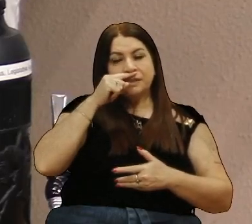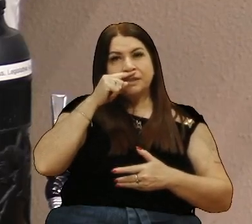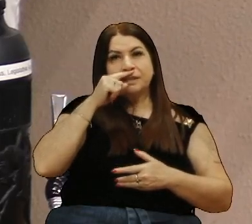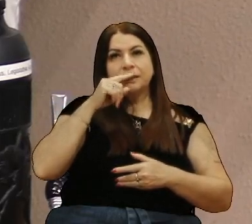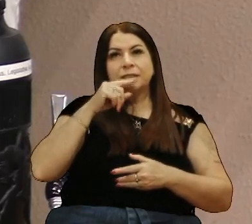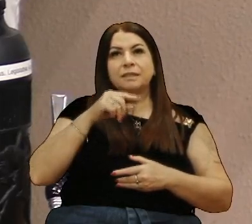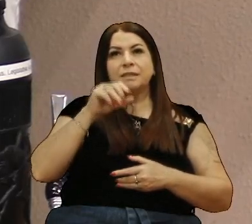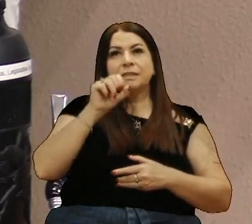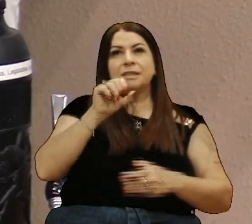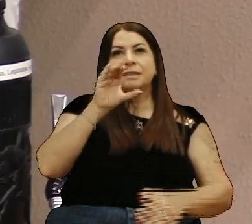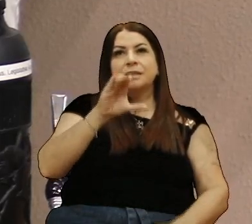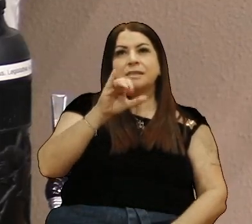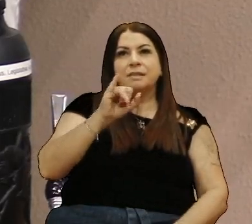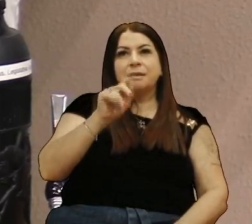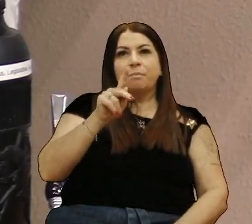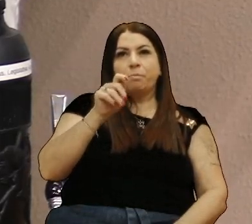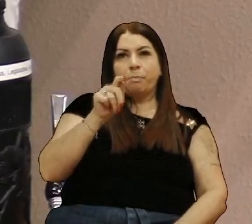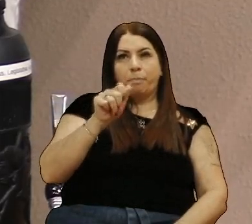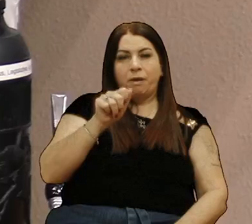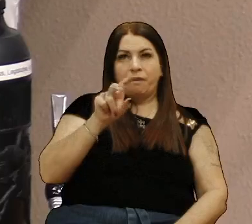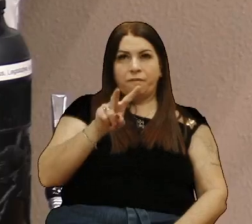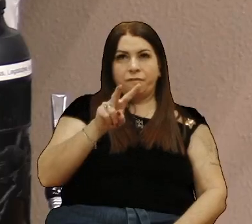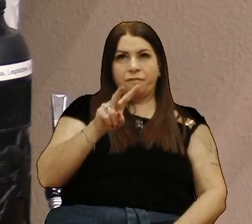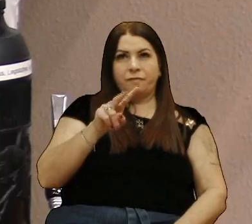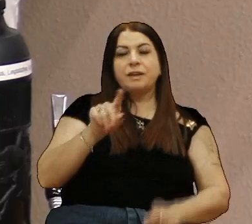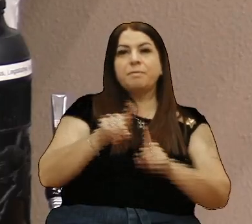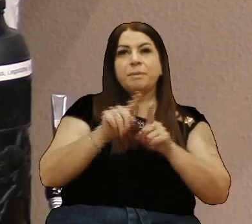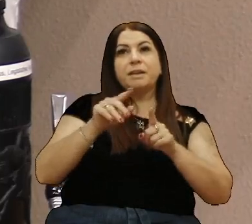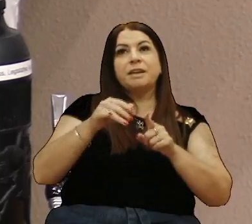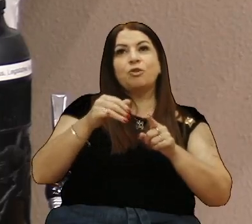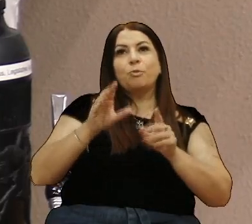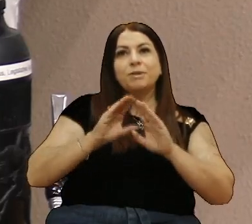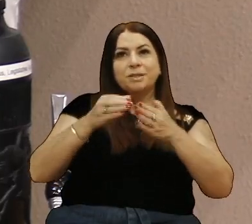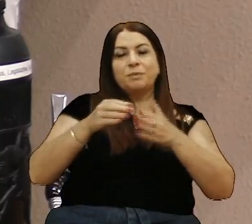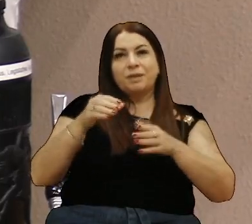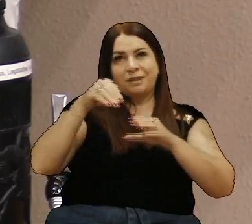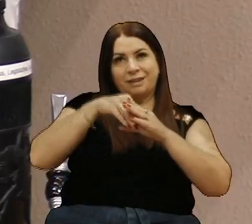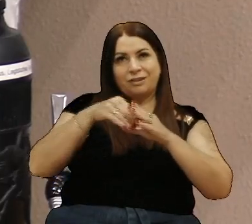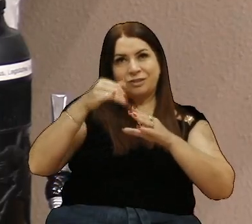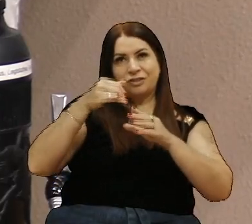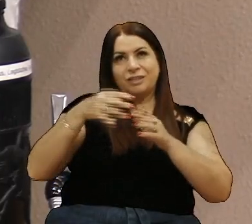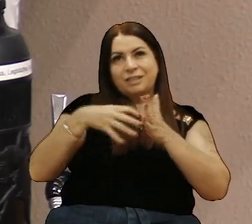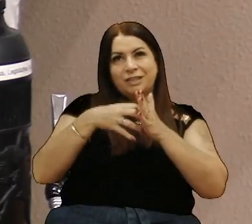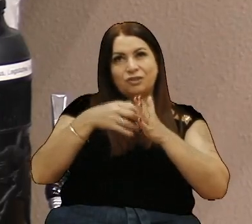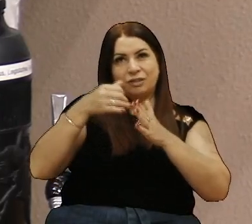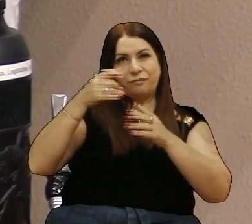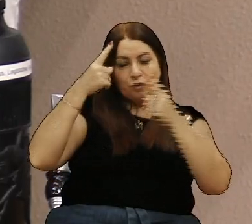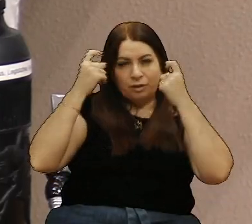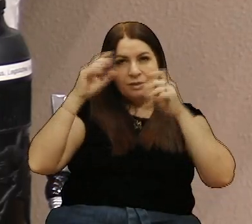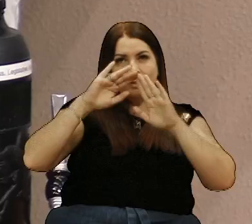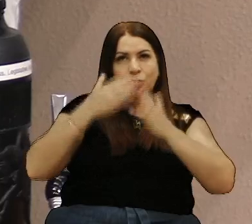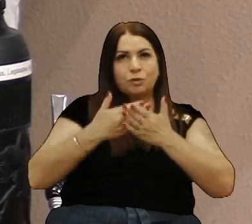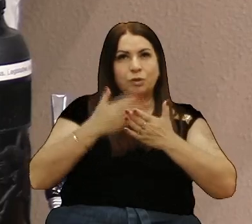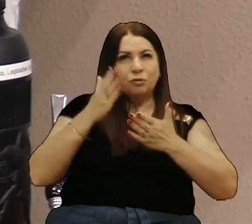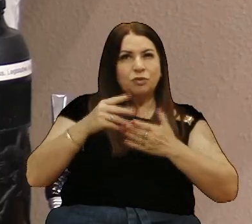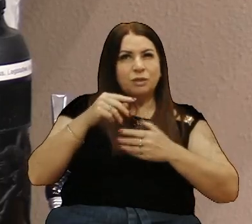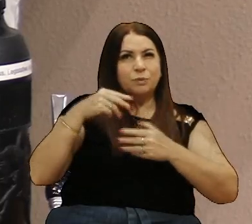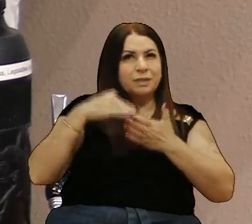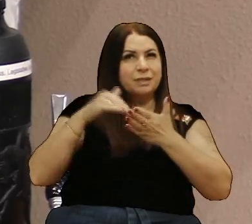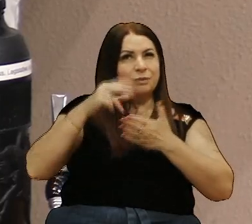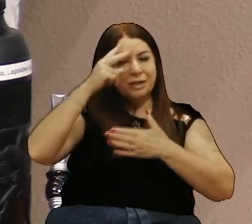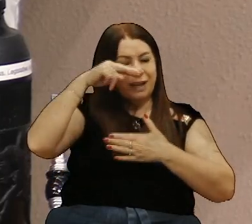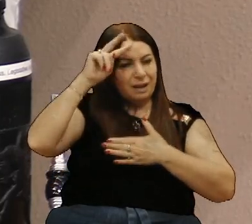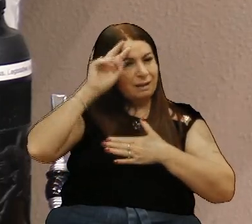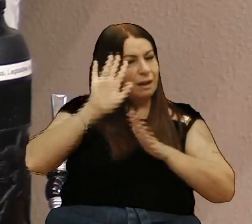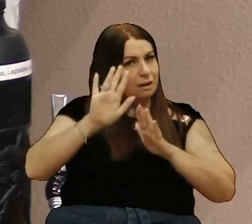a CIPAV, a Comissão Interna de Prevenção de Acidente e Violência Escolar. Eu acho que o secretário era o então hoje vereador Edson da Rosa à época.